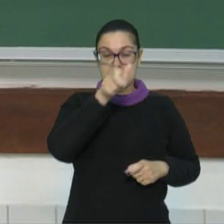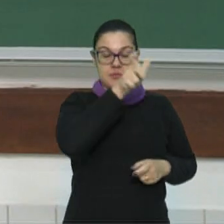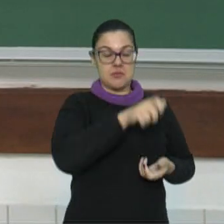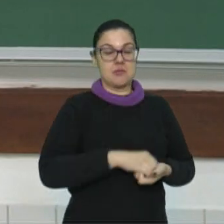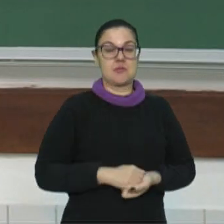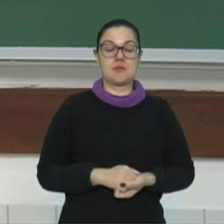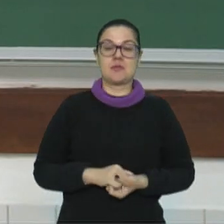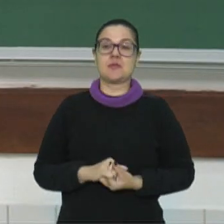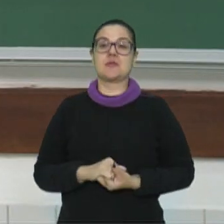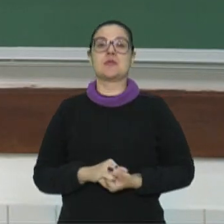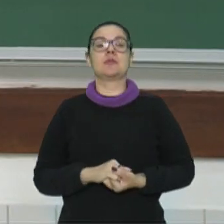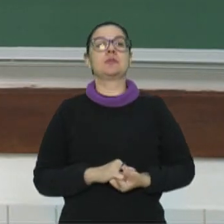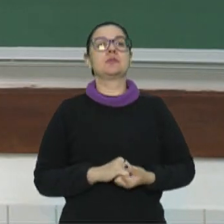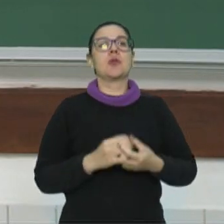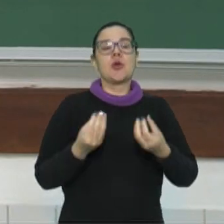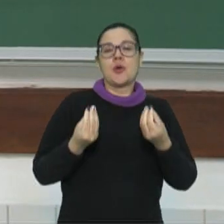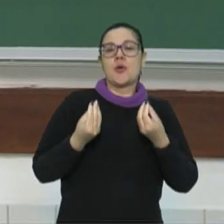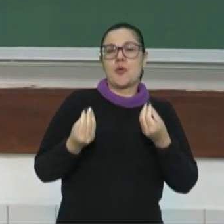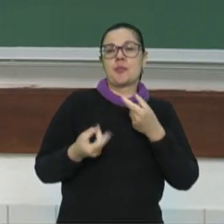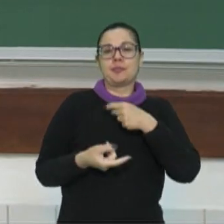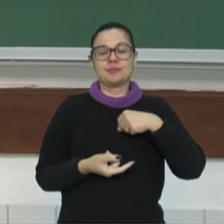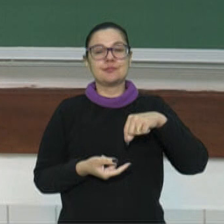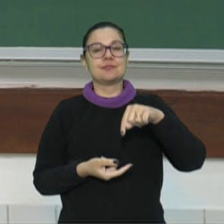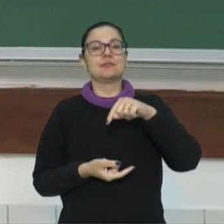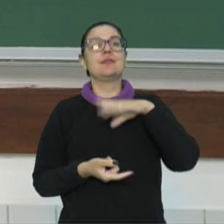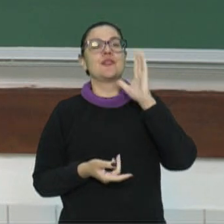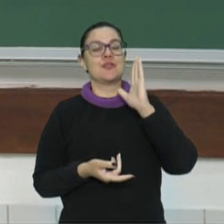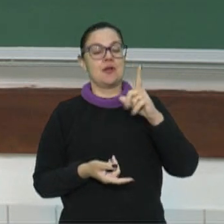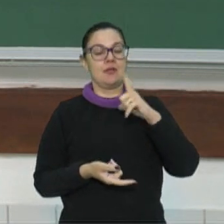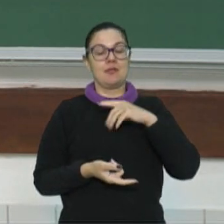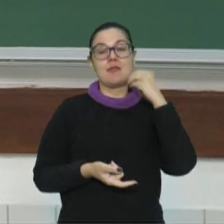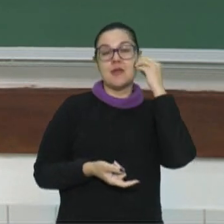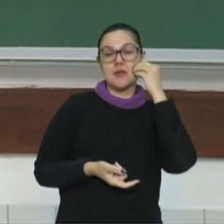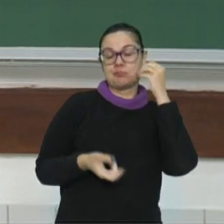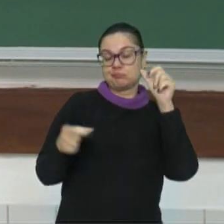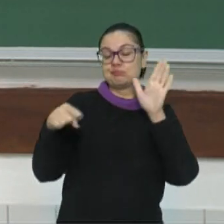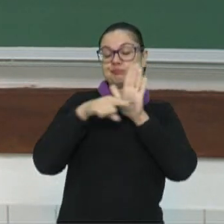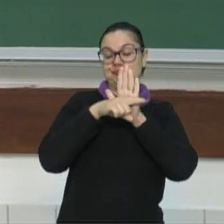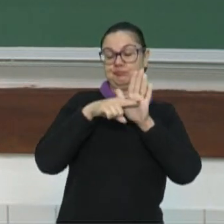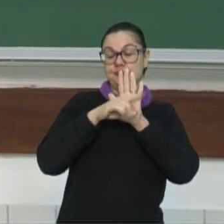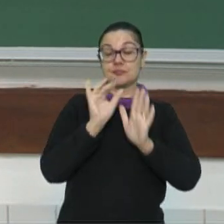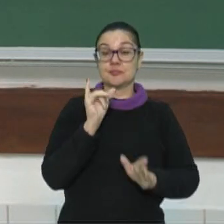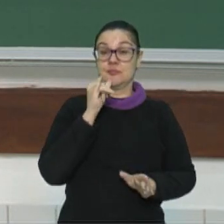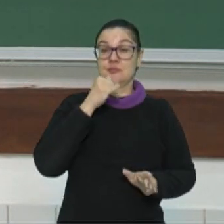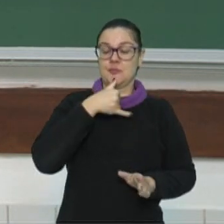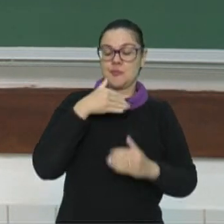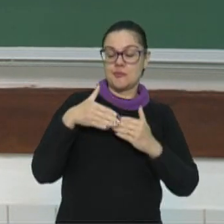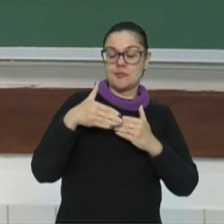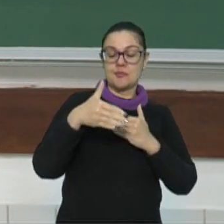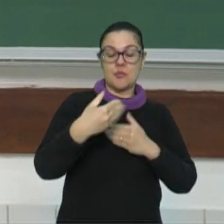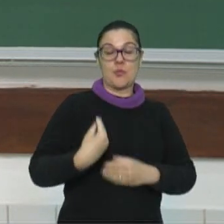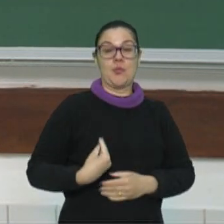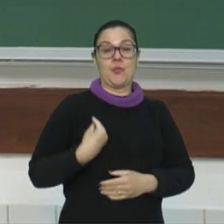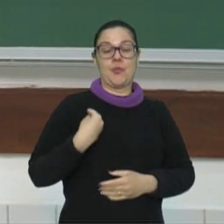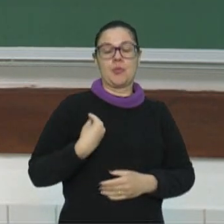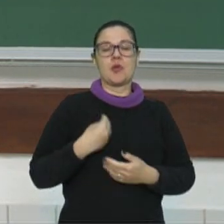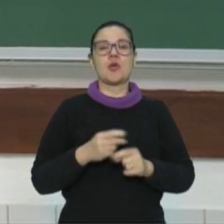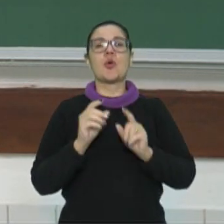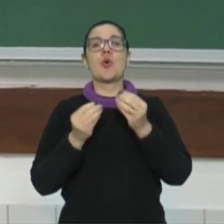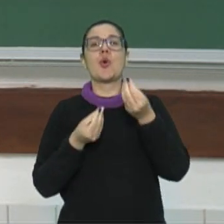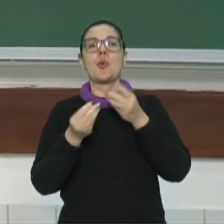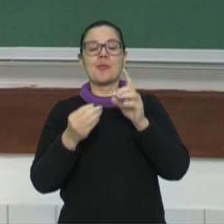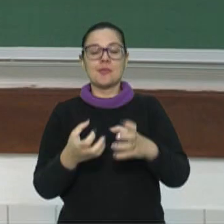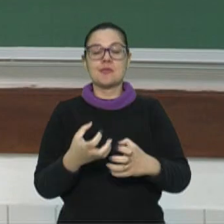gente reage? Né? Como você talvez tenha uma experiência negativa, infelizmente, aí na sua trajetória. Como você se sentiu? Como